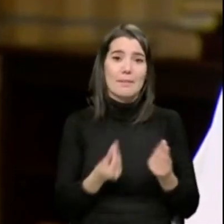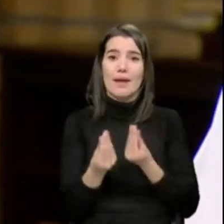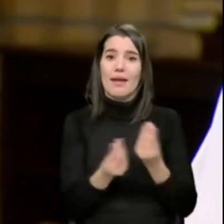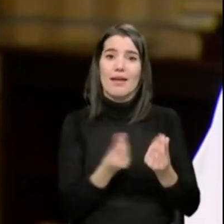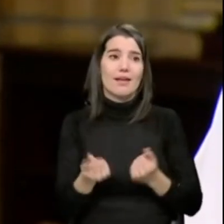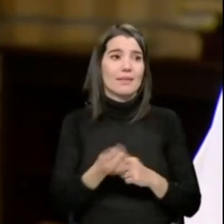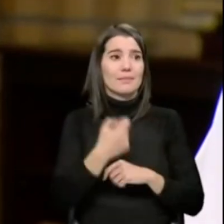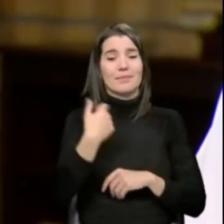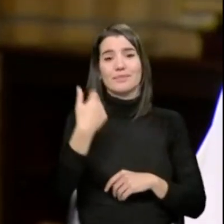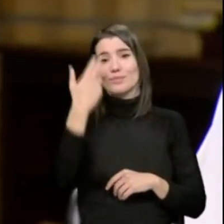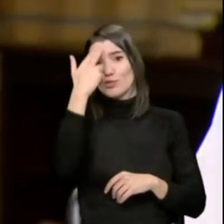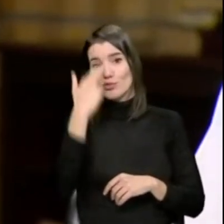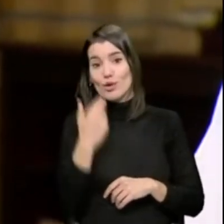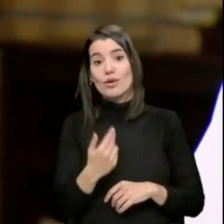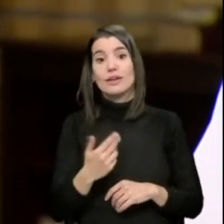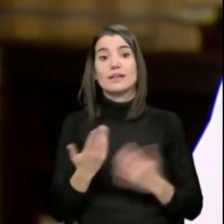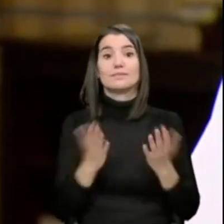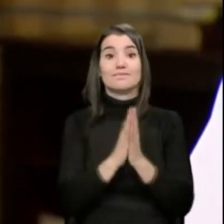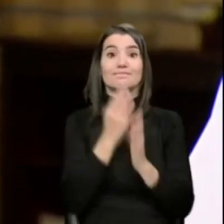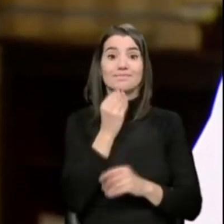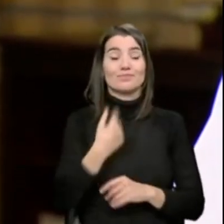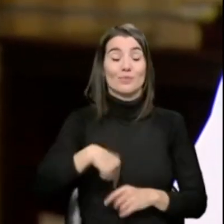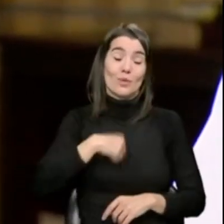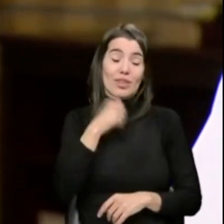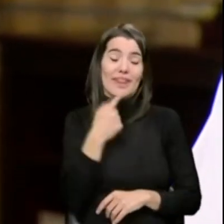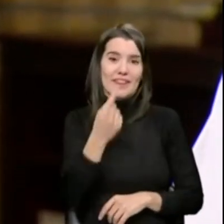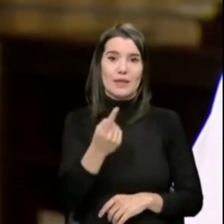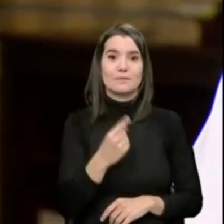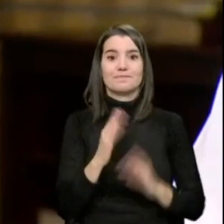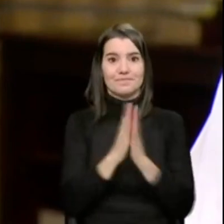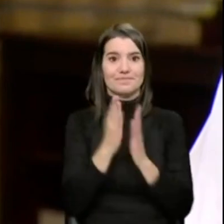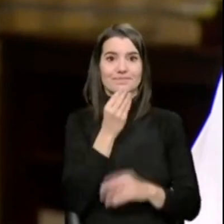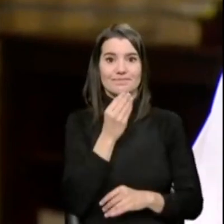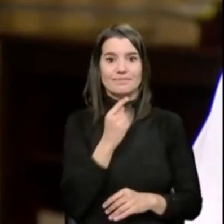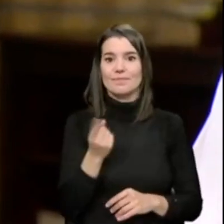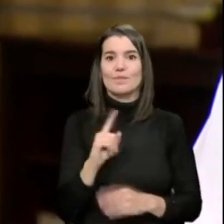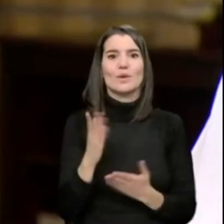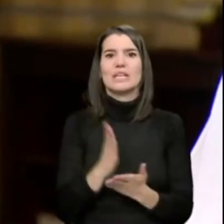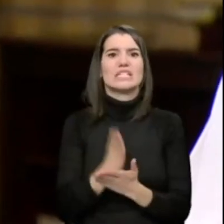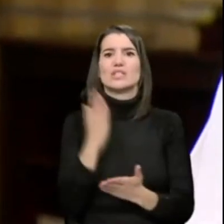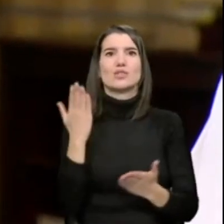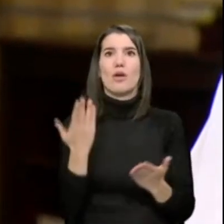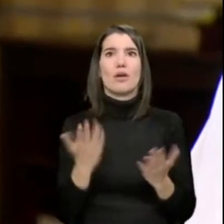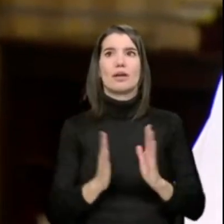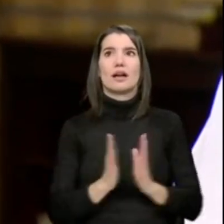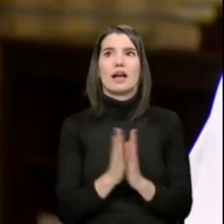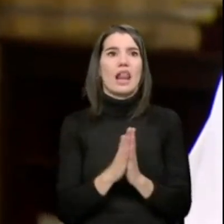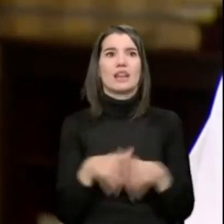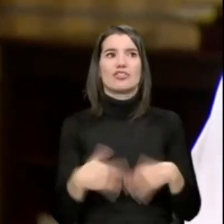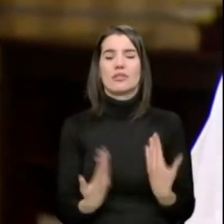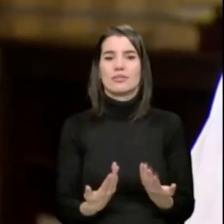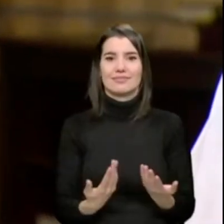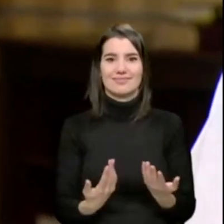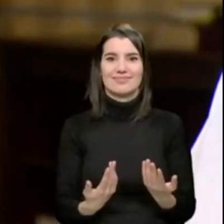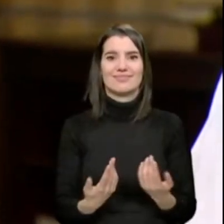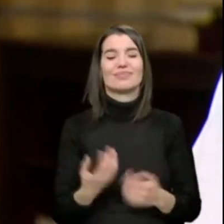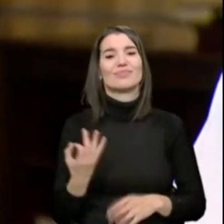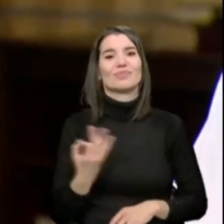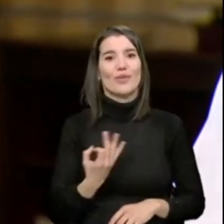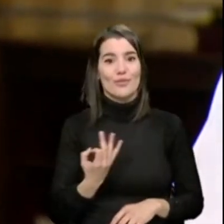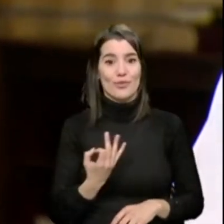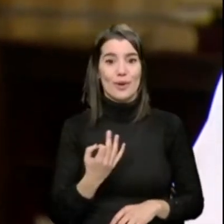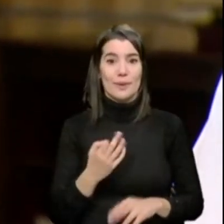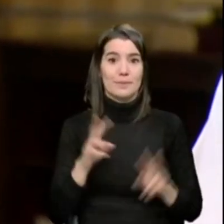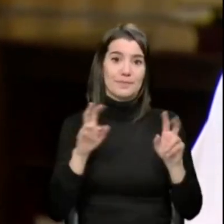uma história. O judaísmo eu costumo dizer que o judaísmo é muito mais que somente uma religião, para além de ter sido